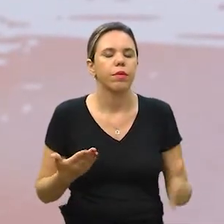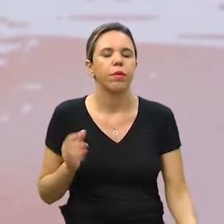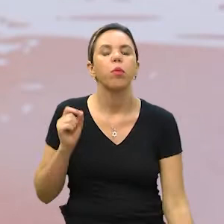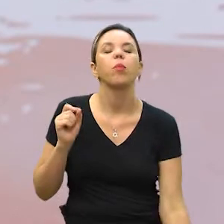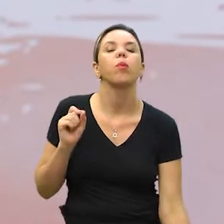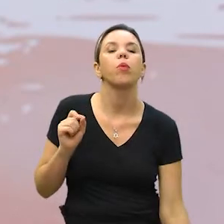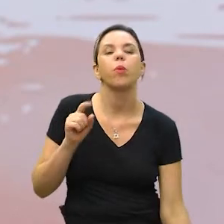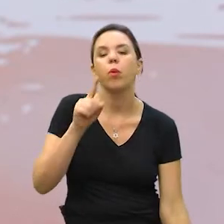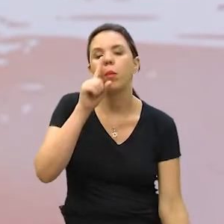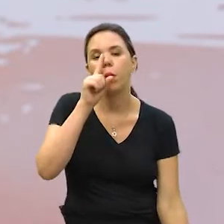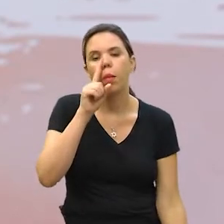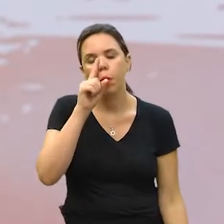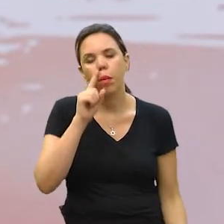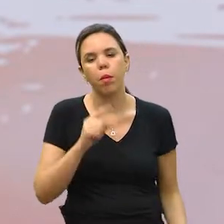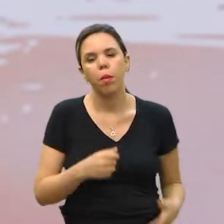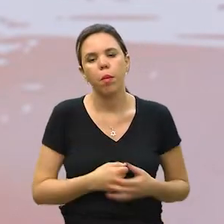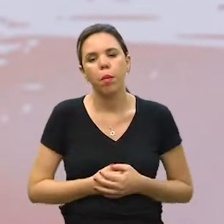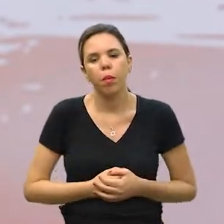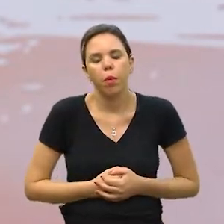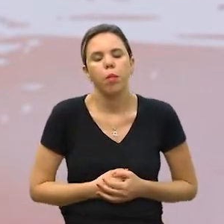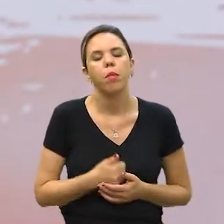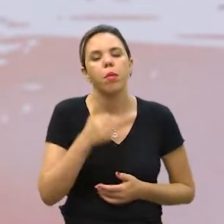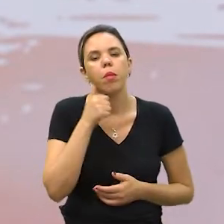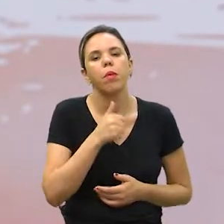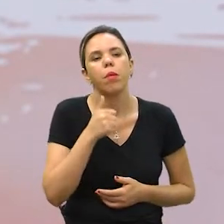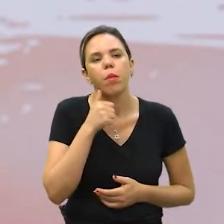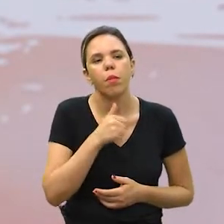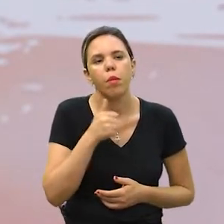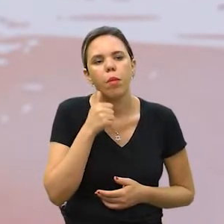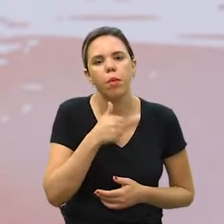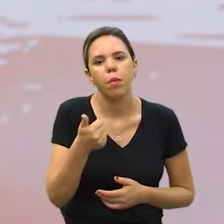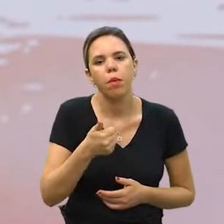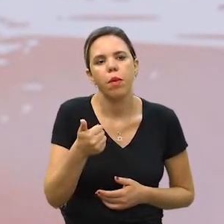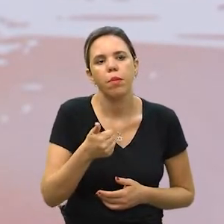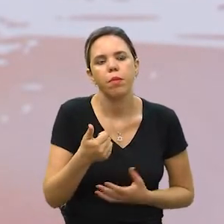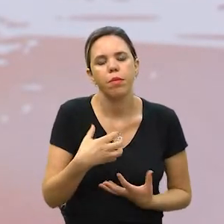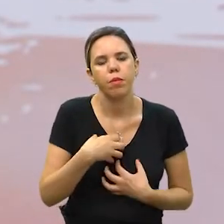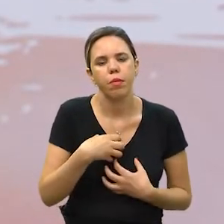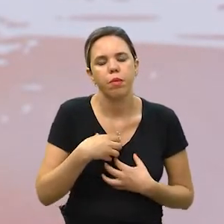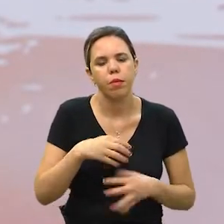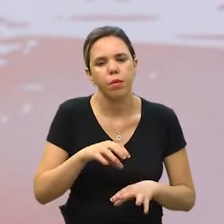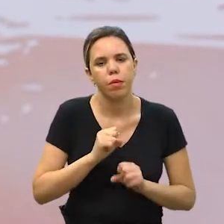os riscos da trombose. A mulher está lá, começaram os primeiros